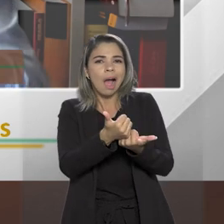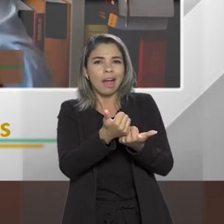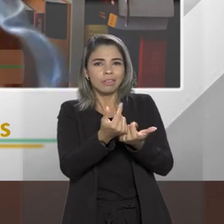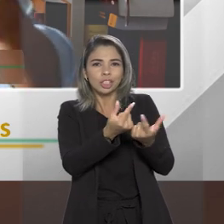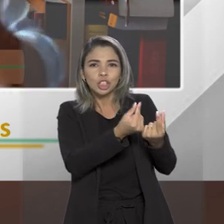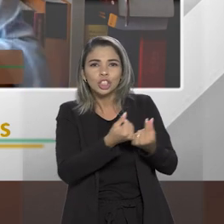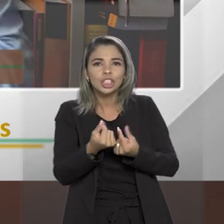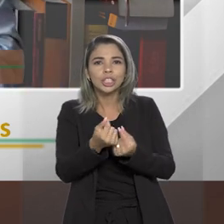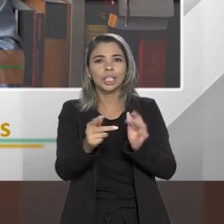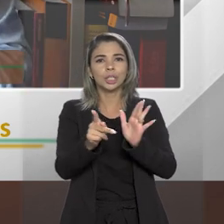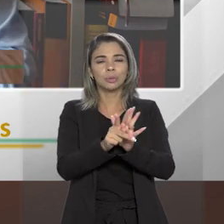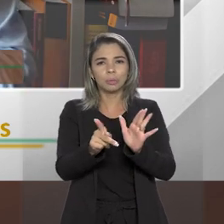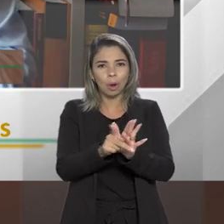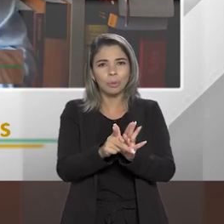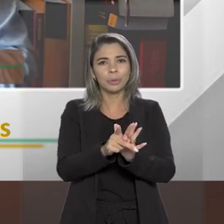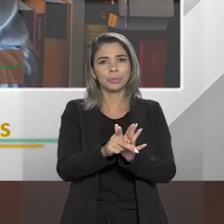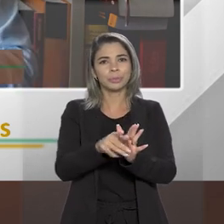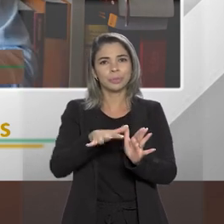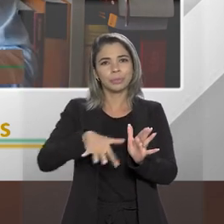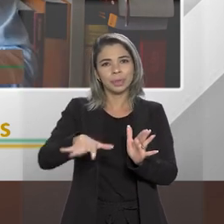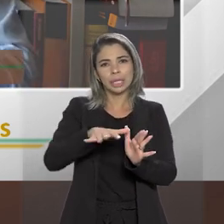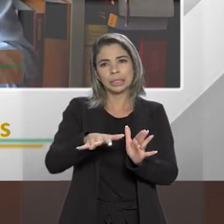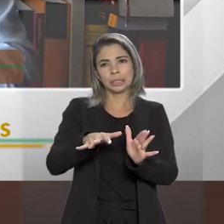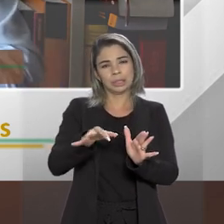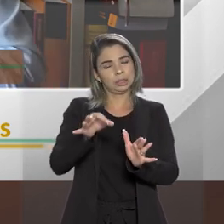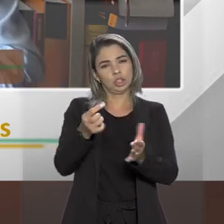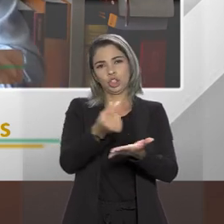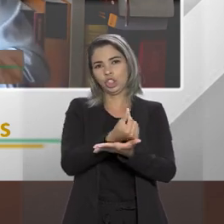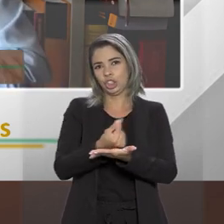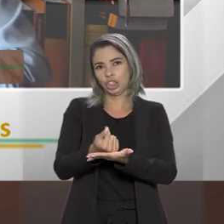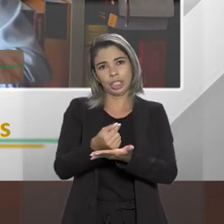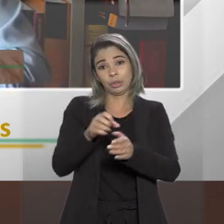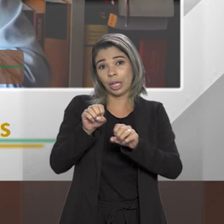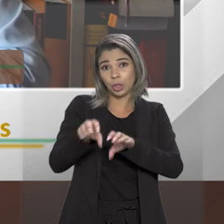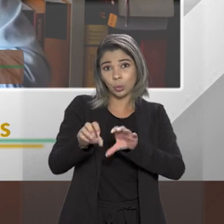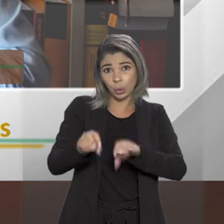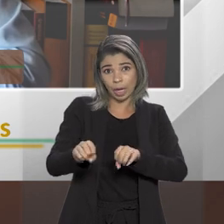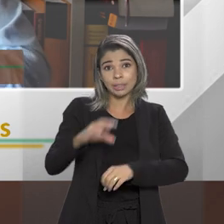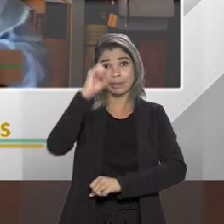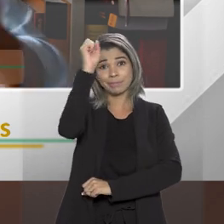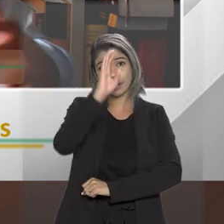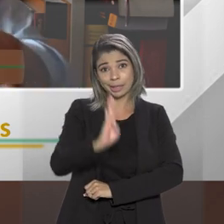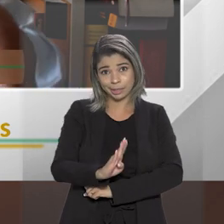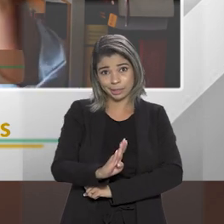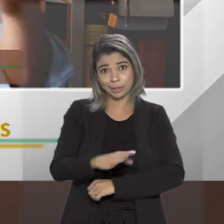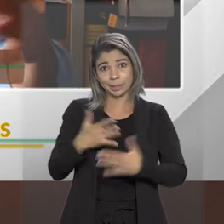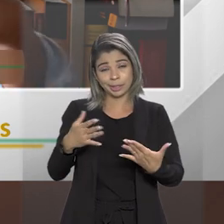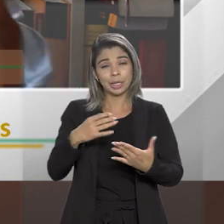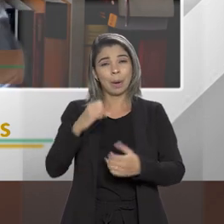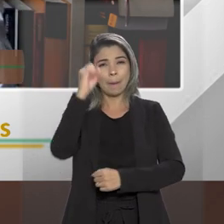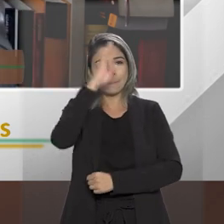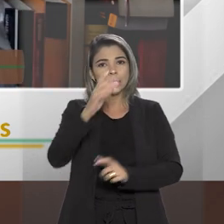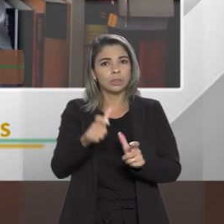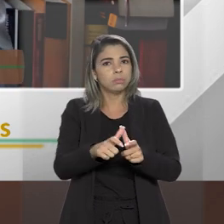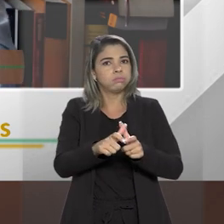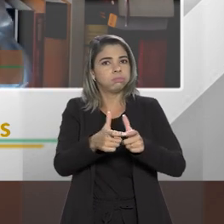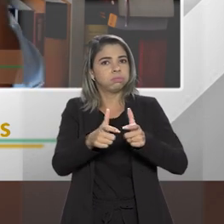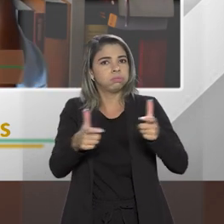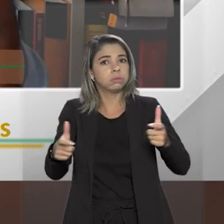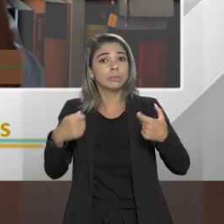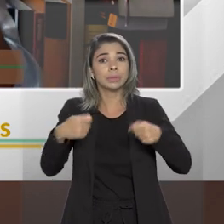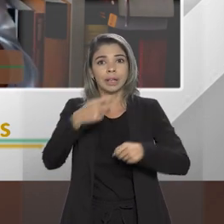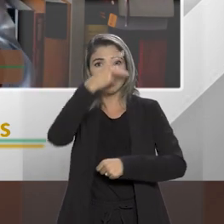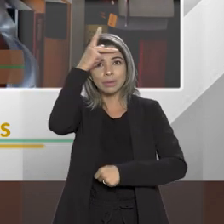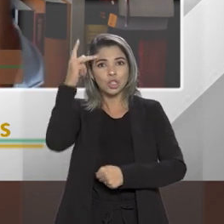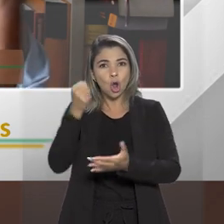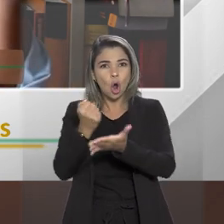ampliação do sistema financeiro de habitação no Brasil, né? O Brasil estava crescendo, precisava as pessoas comprar imóveis, precisava